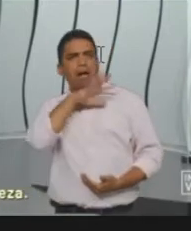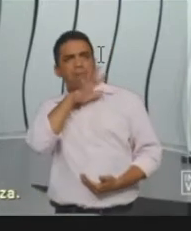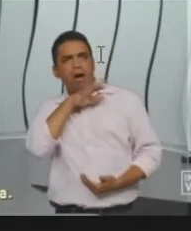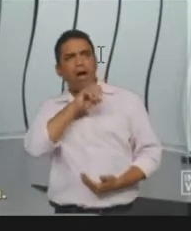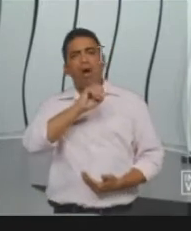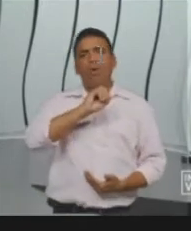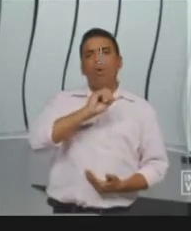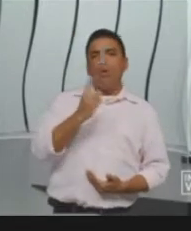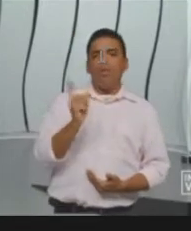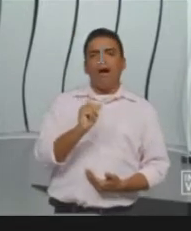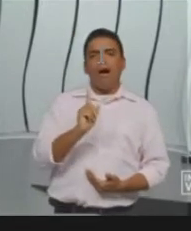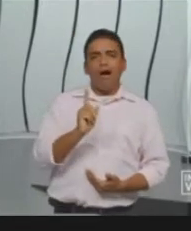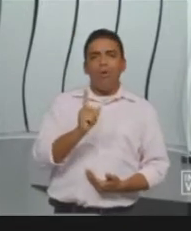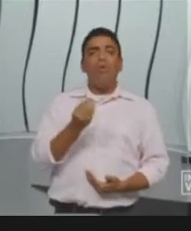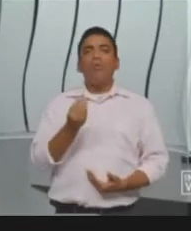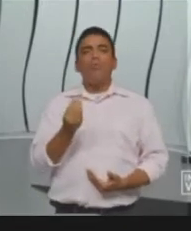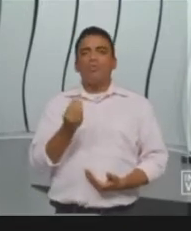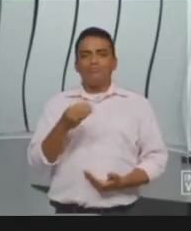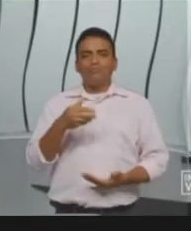sustenta aquele corpo.